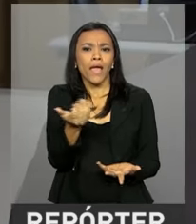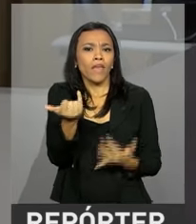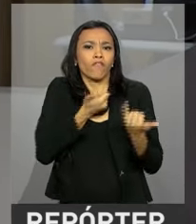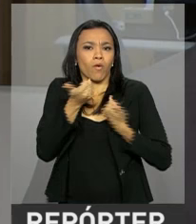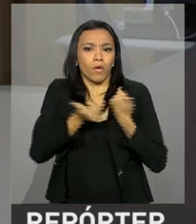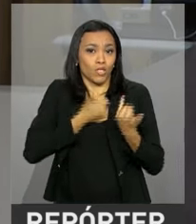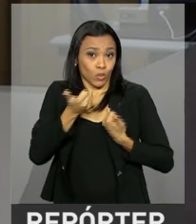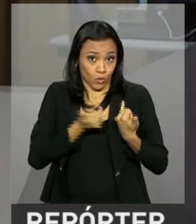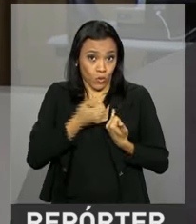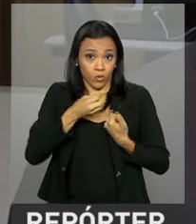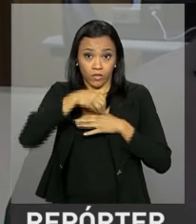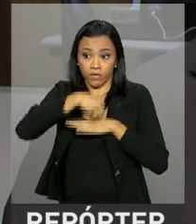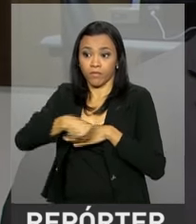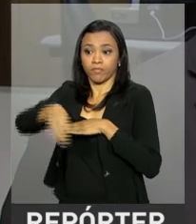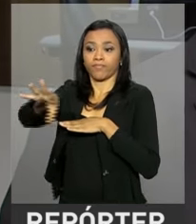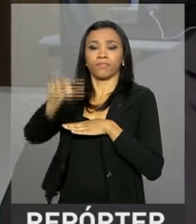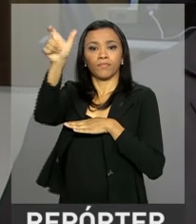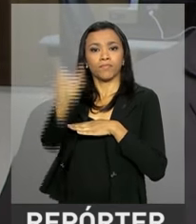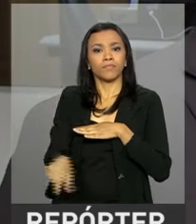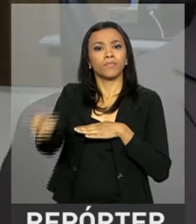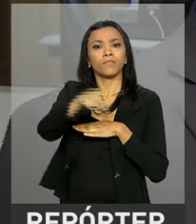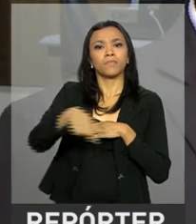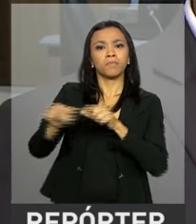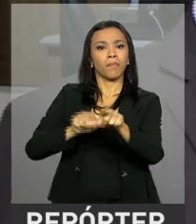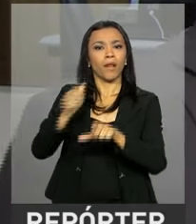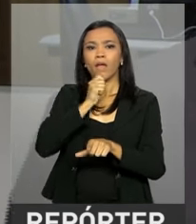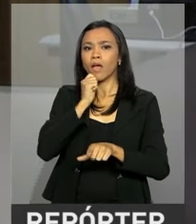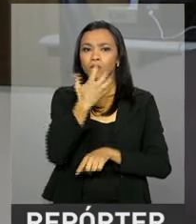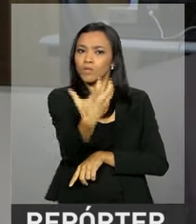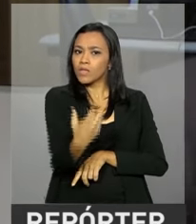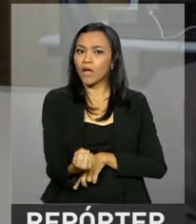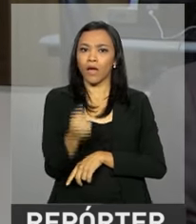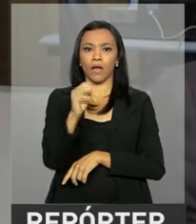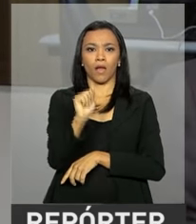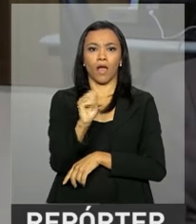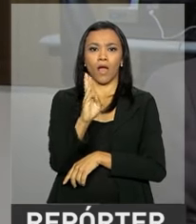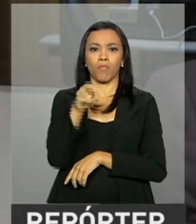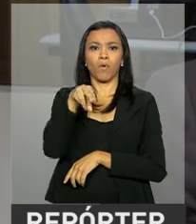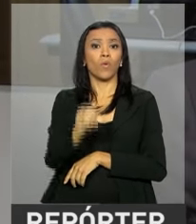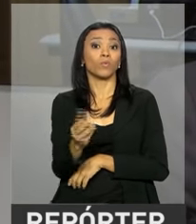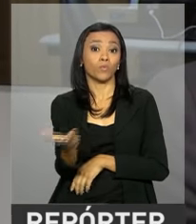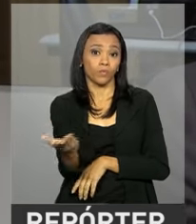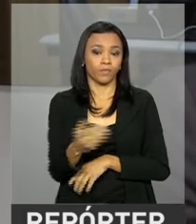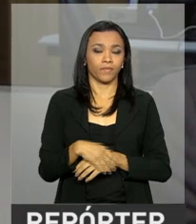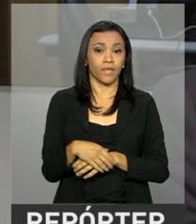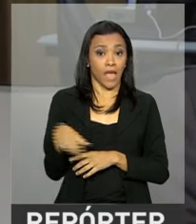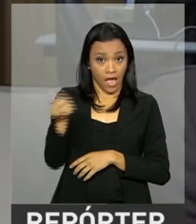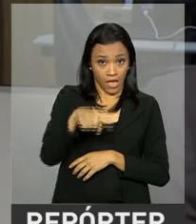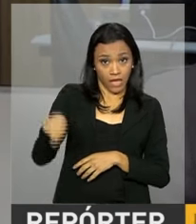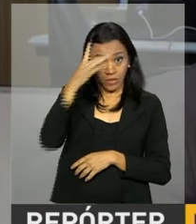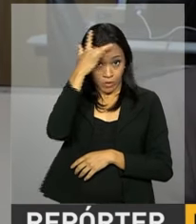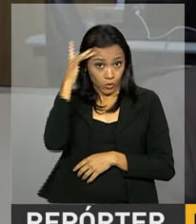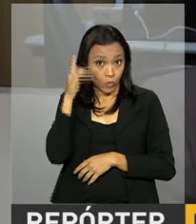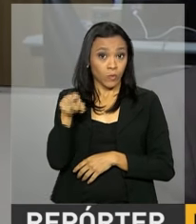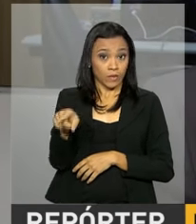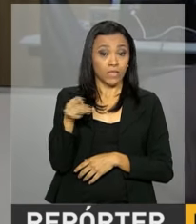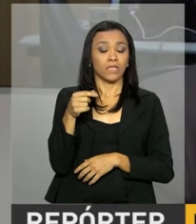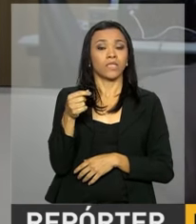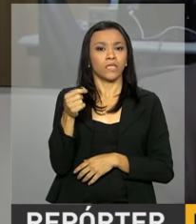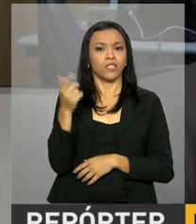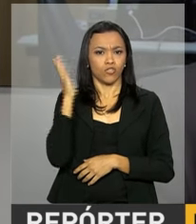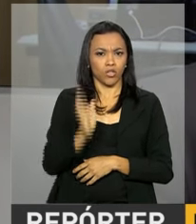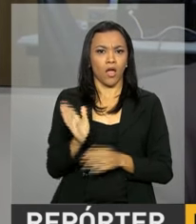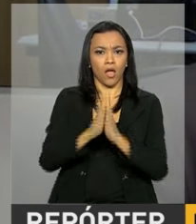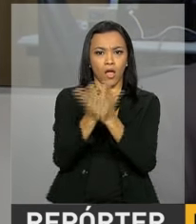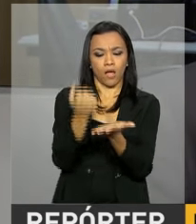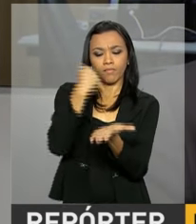trabalhadores que ainda não requereram o abono salarial aqueles trabalhadores que tiveram a sua carteira